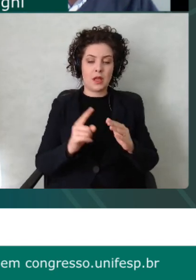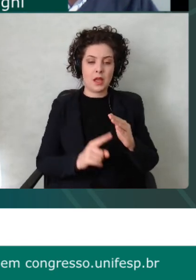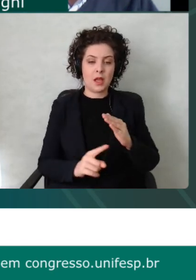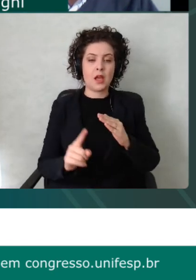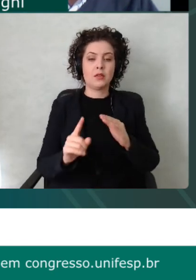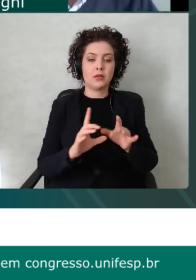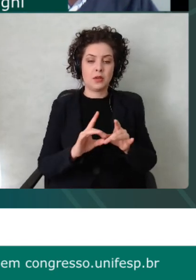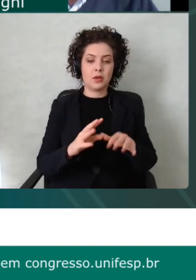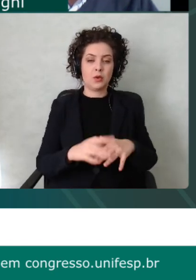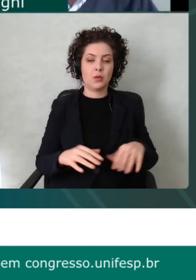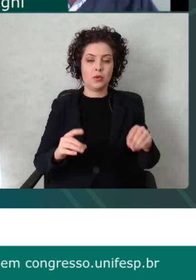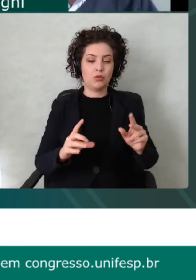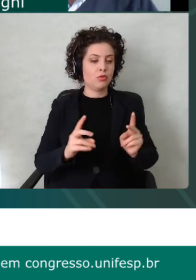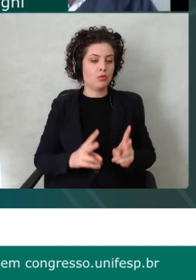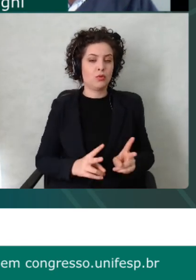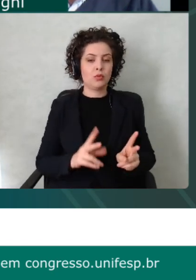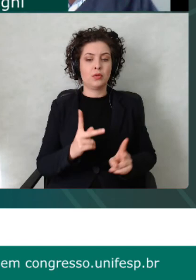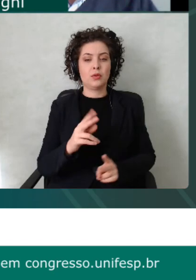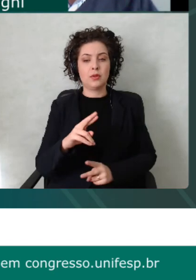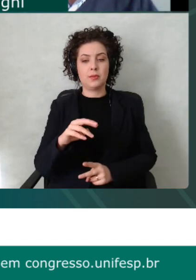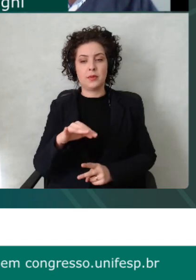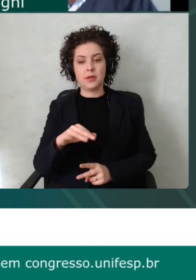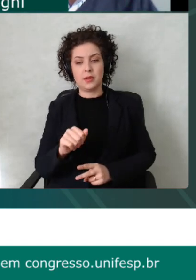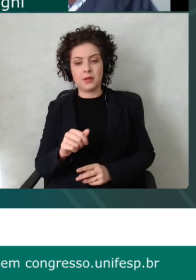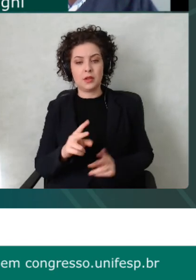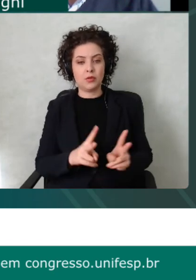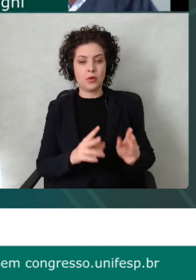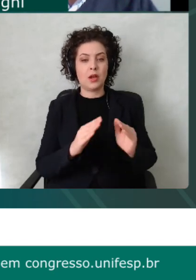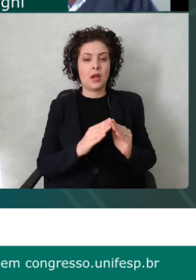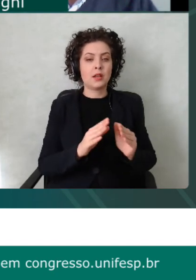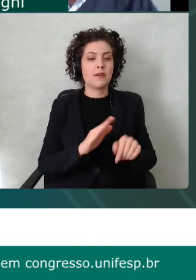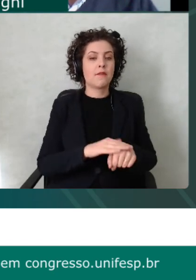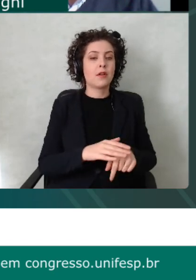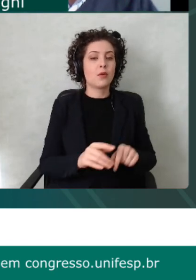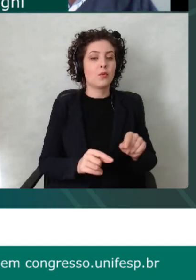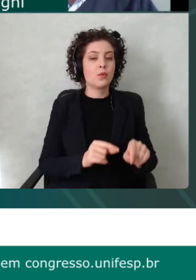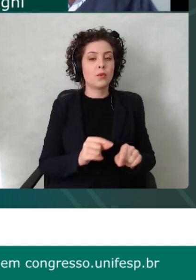continuam com heparina profilática, o que faz em casa. Obrigado, Flávio.